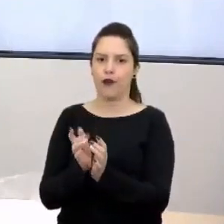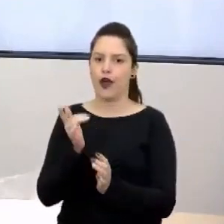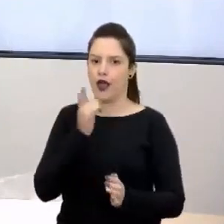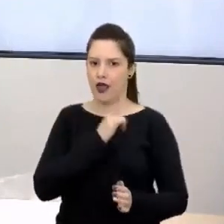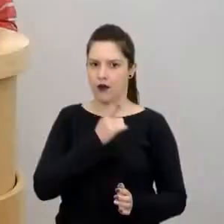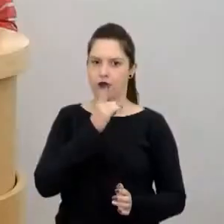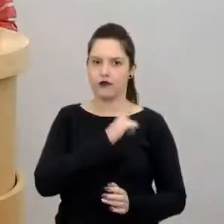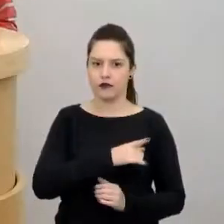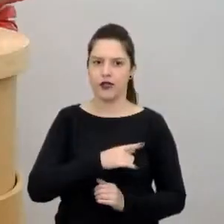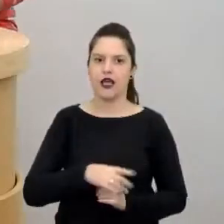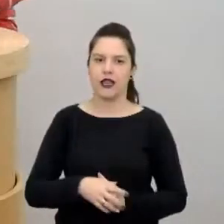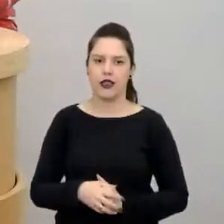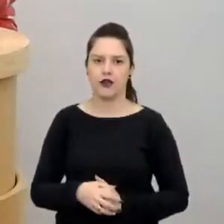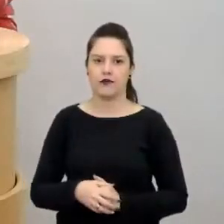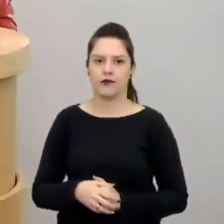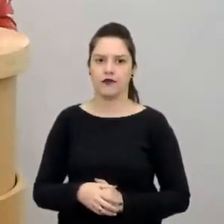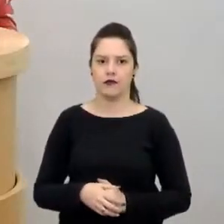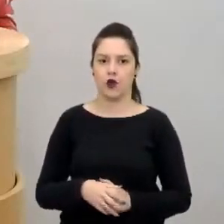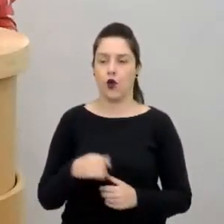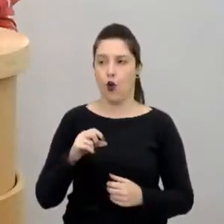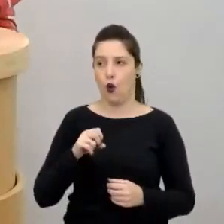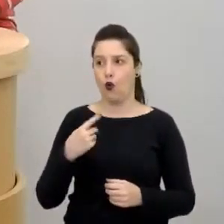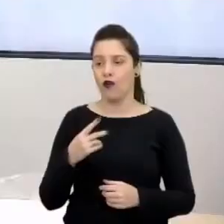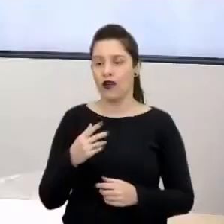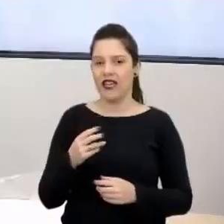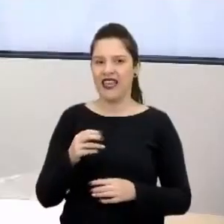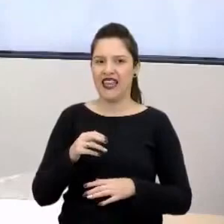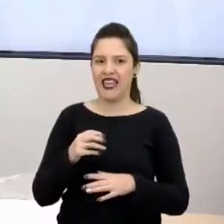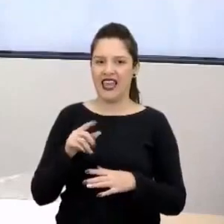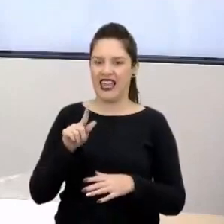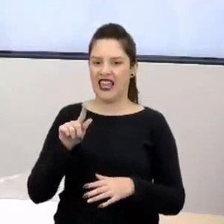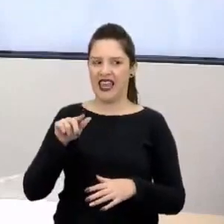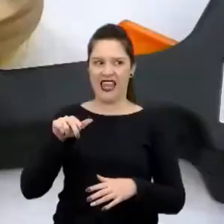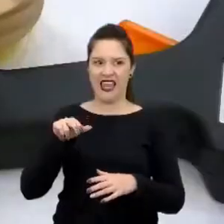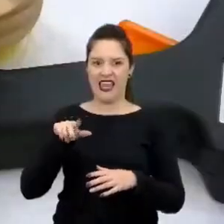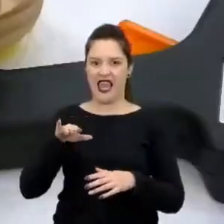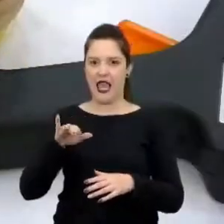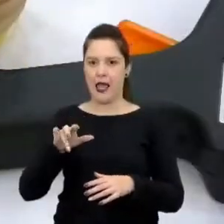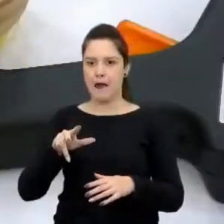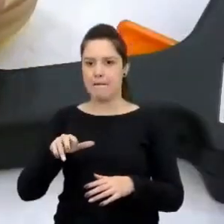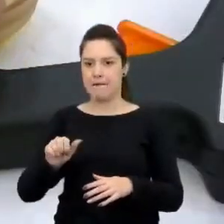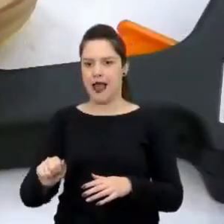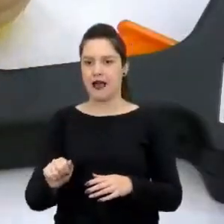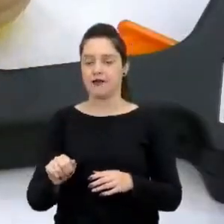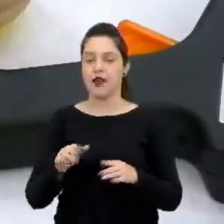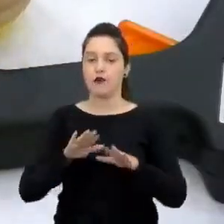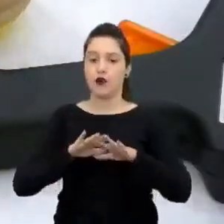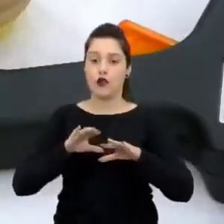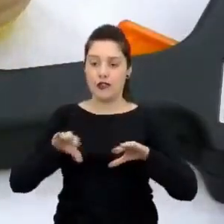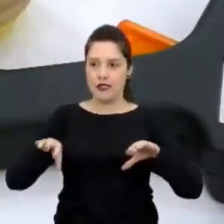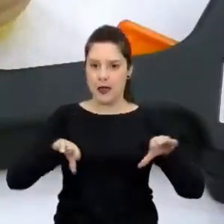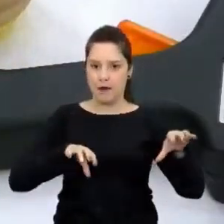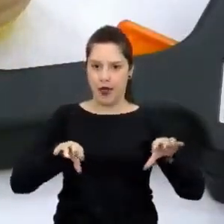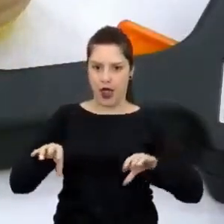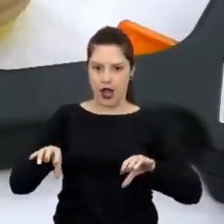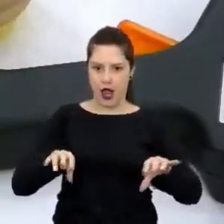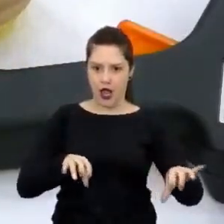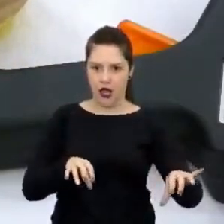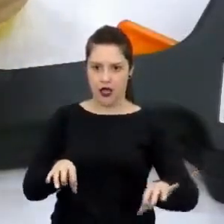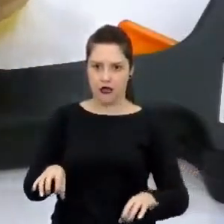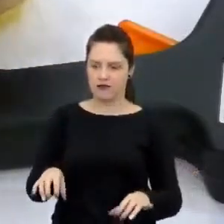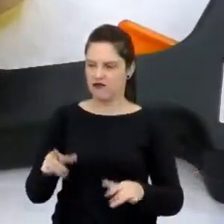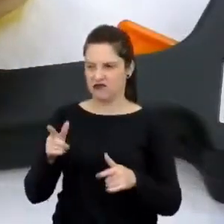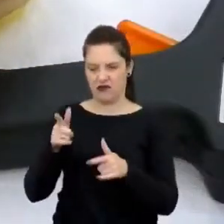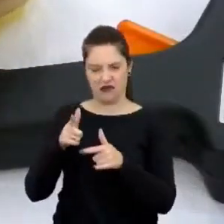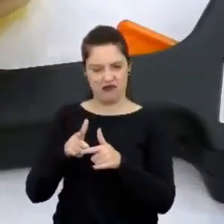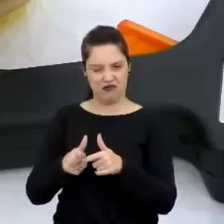pegar fogo. Ou queimar, né, as coisas que você tá usando. Então eu vou colar eles separadinhos, tá? Então não tem